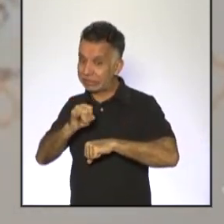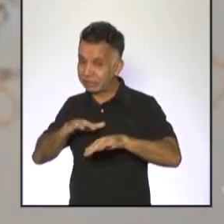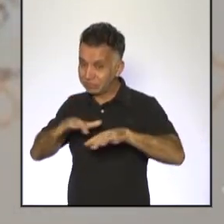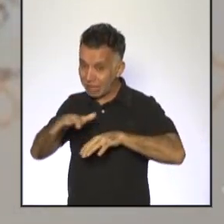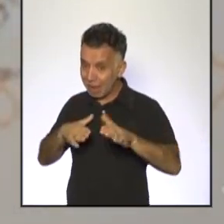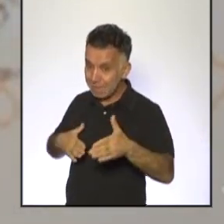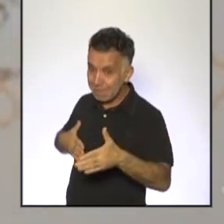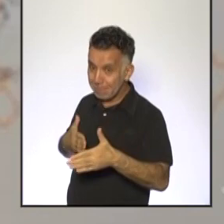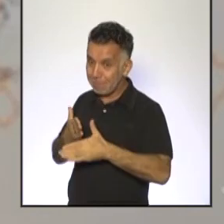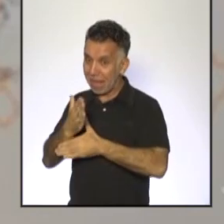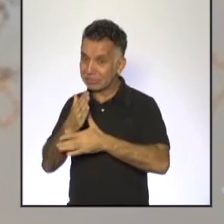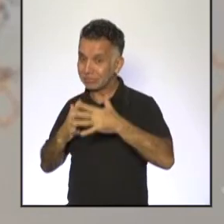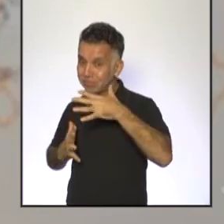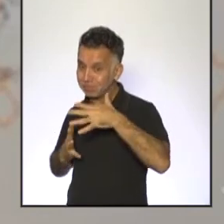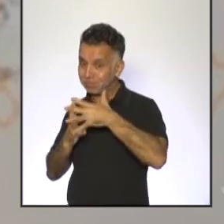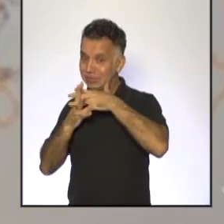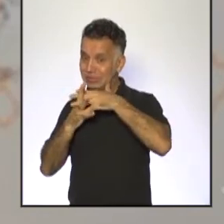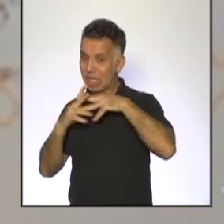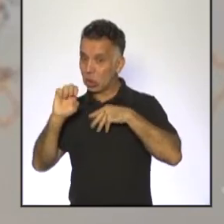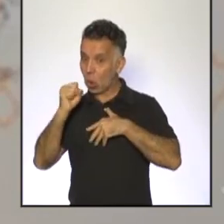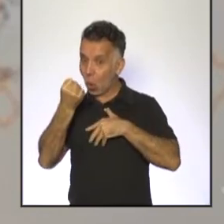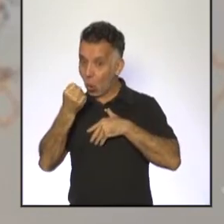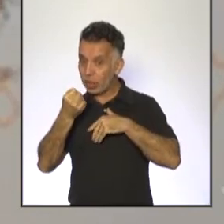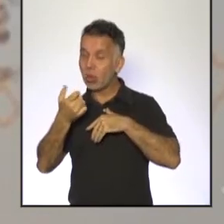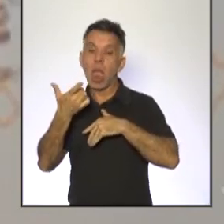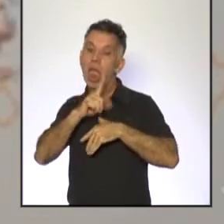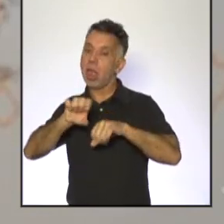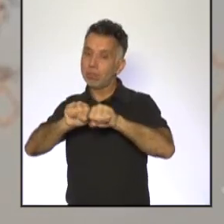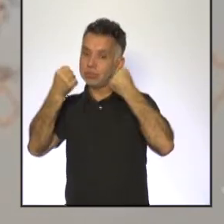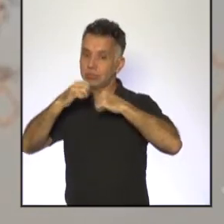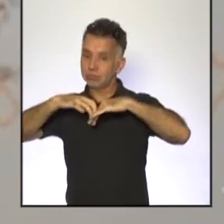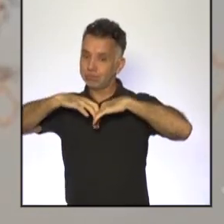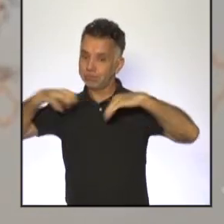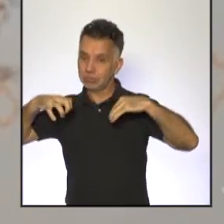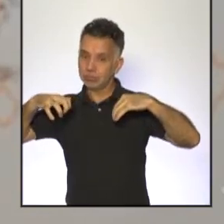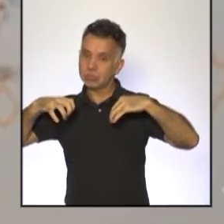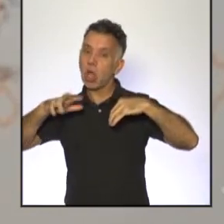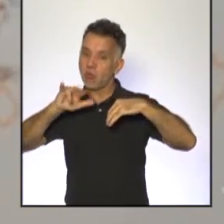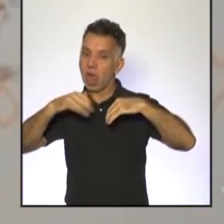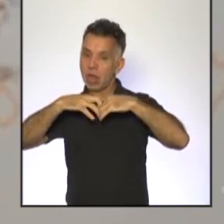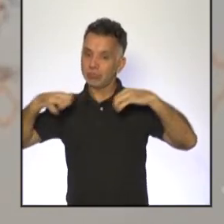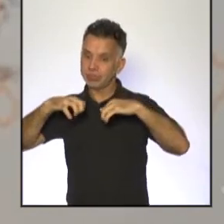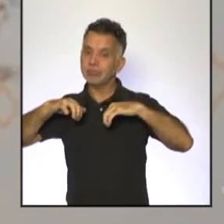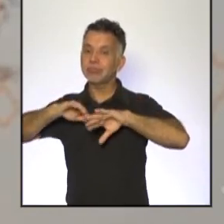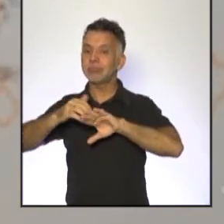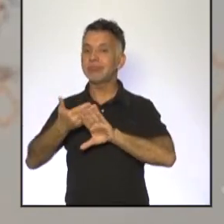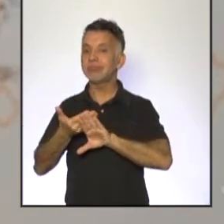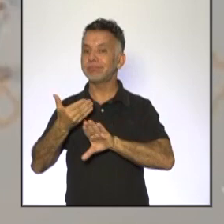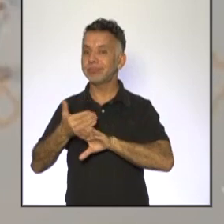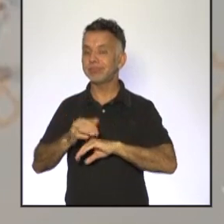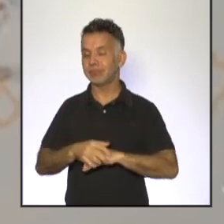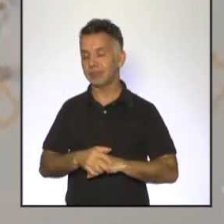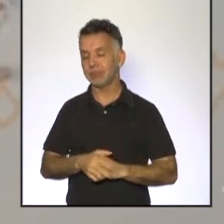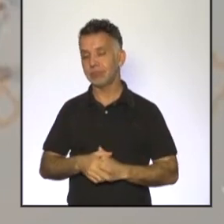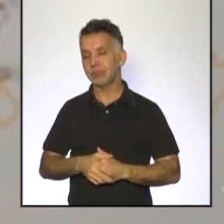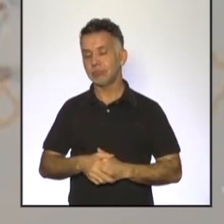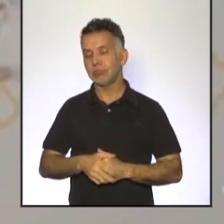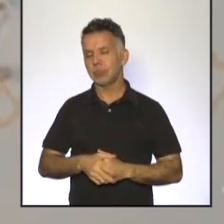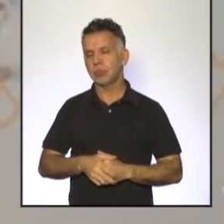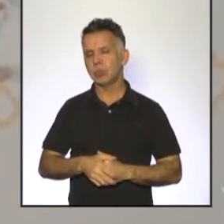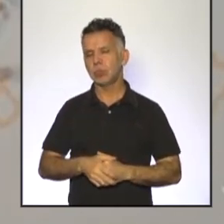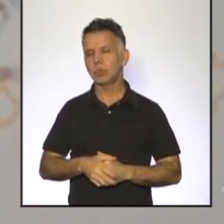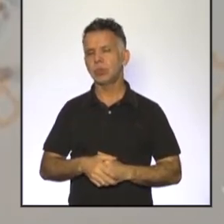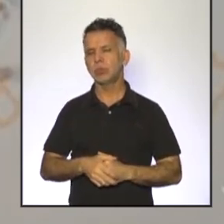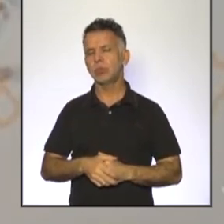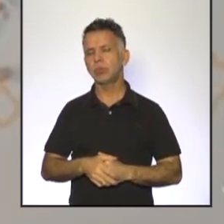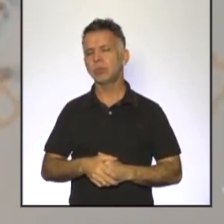passou de 8 pontos na escala Richter, é quebradeira, beleza? Vamos lá. Existem